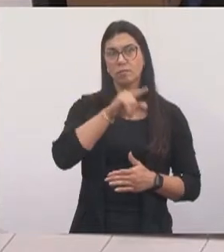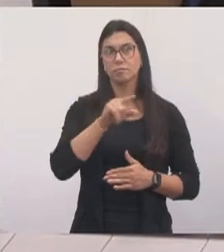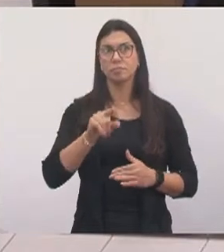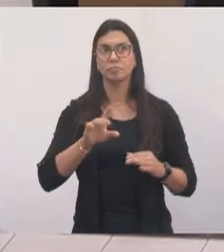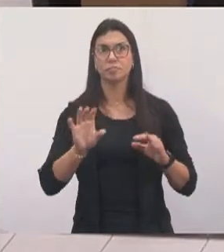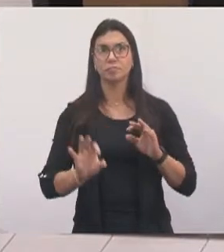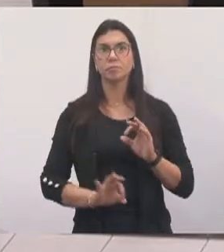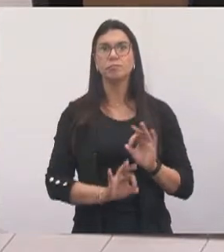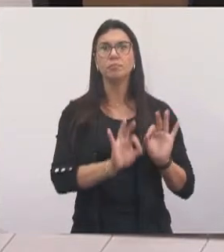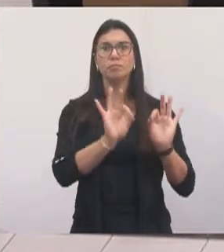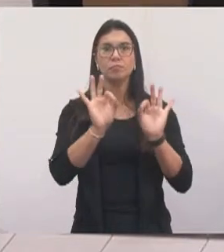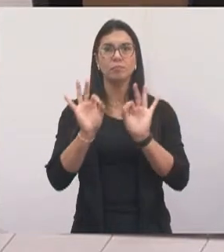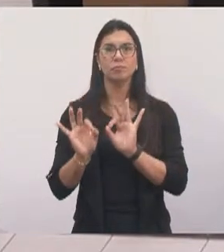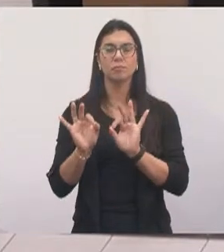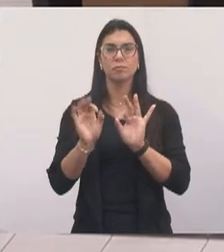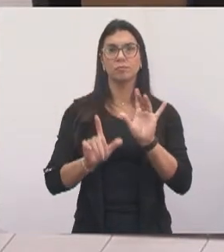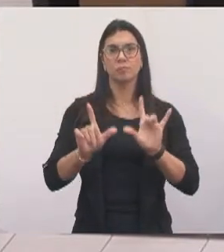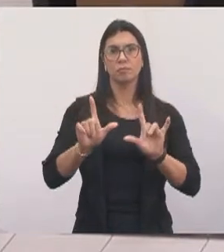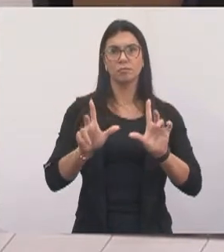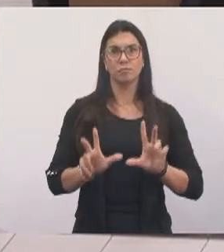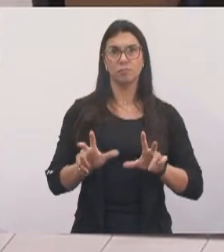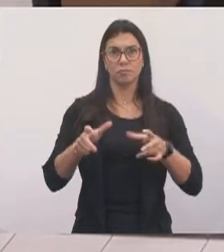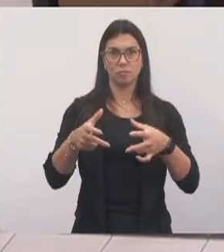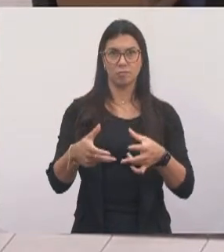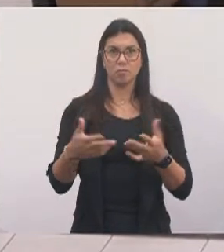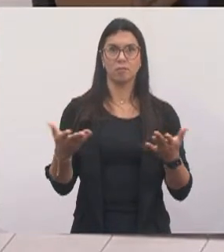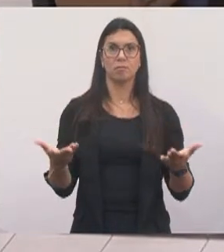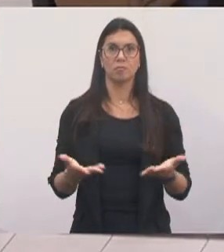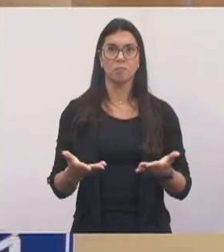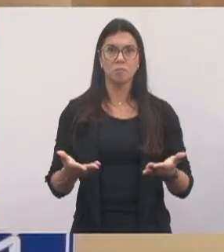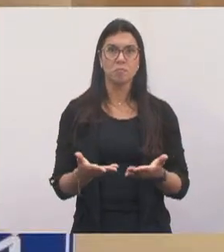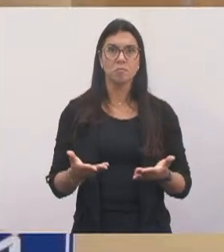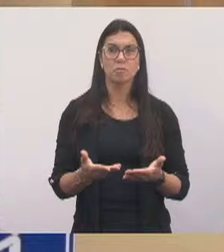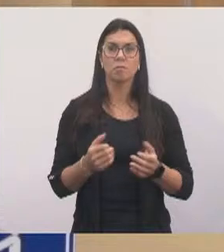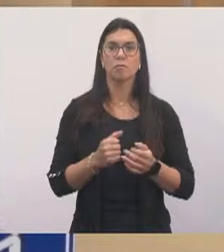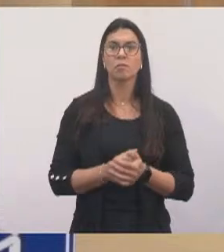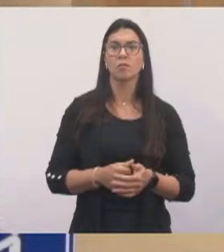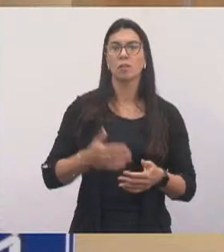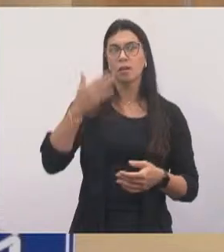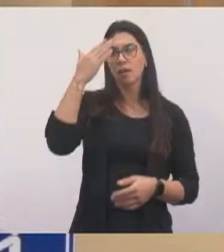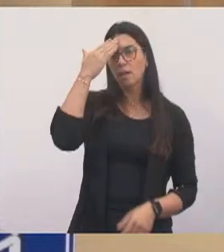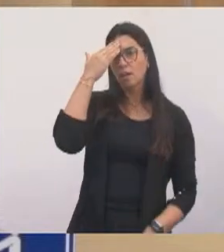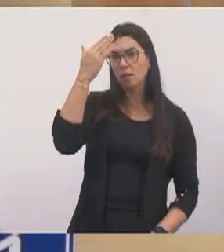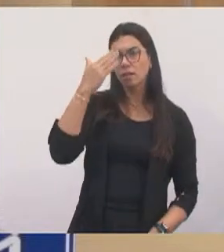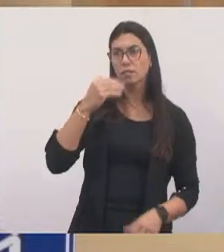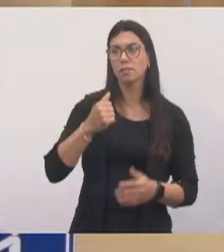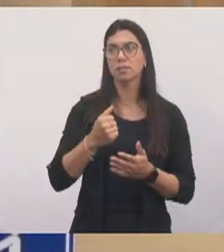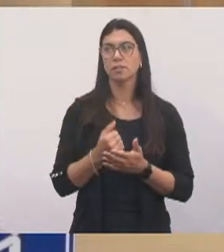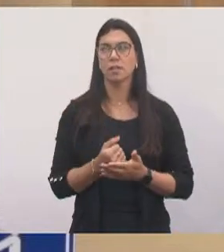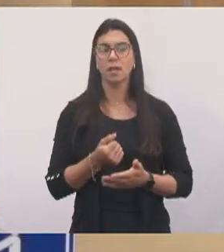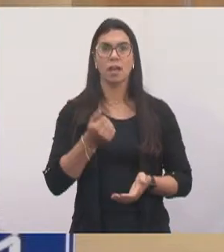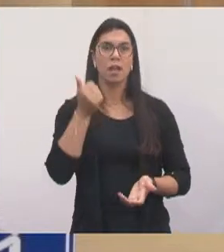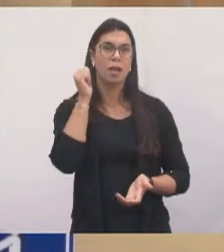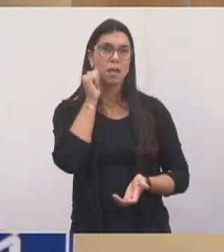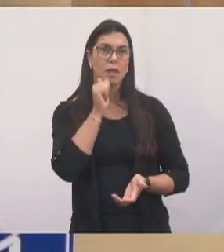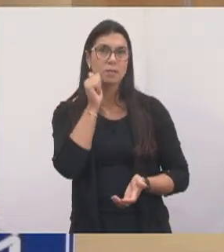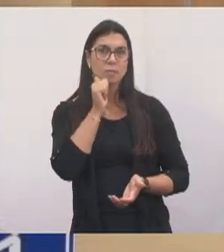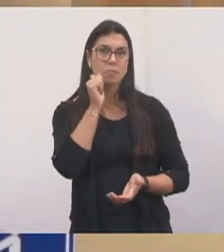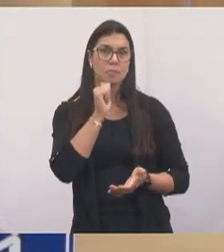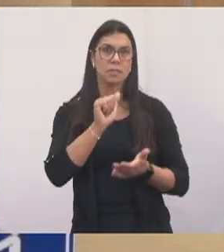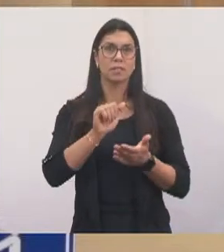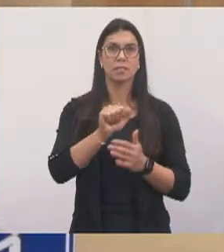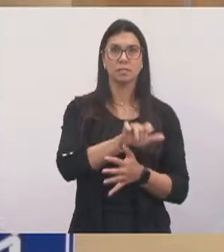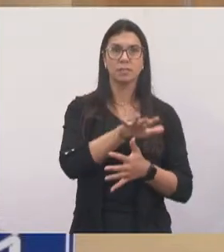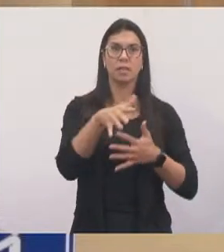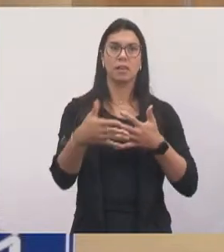internet, pela TV Câmara, cumprimentar aqui em nome das meninas que fazem a tradução em Libras, né, linguagem